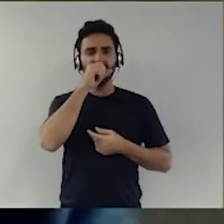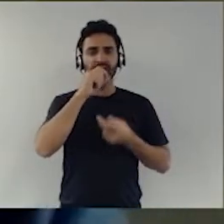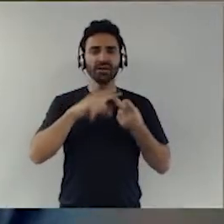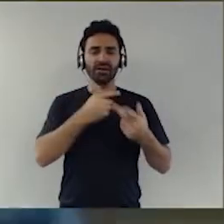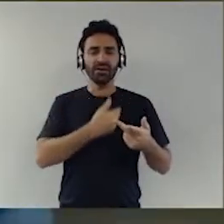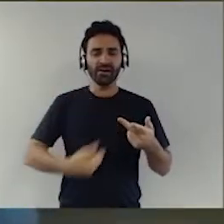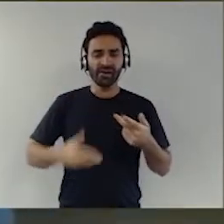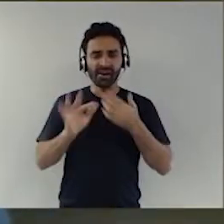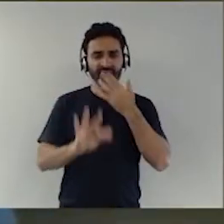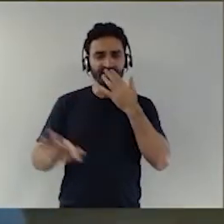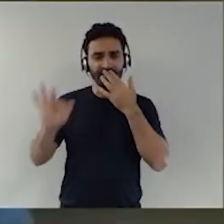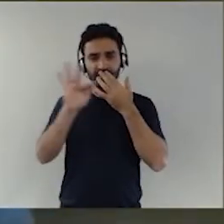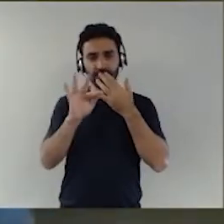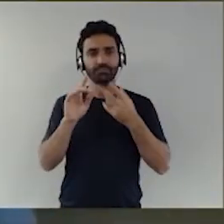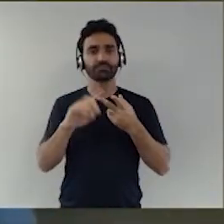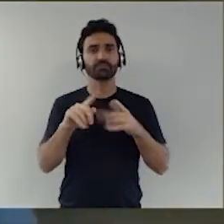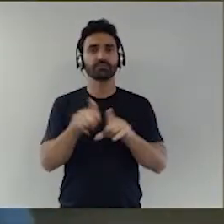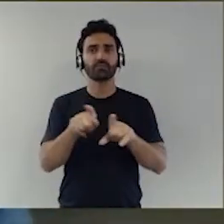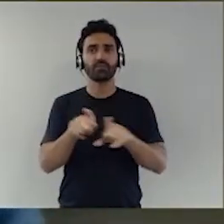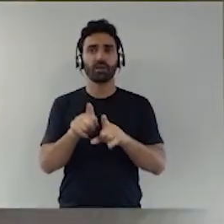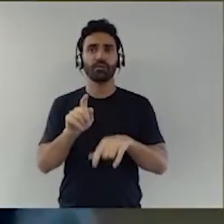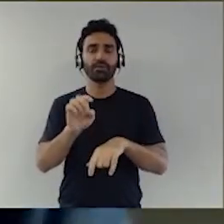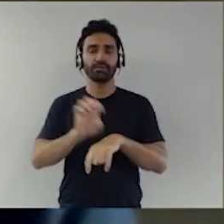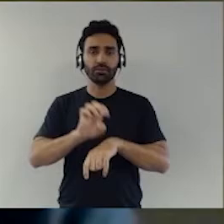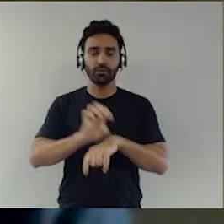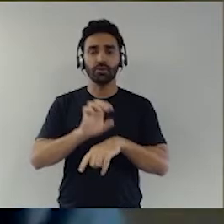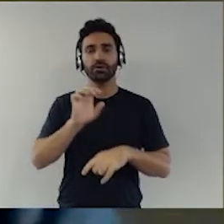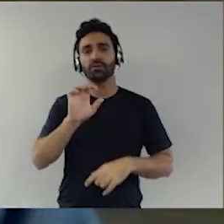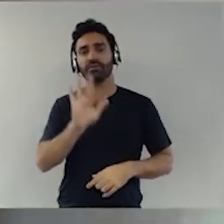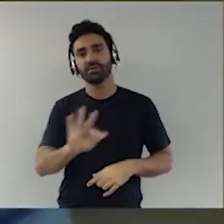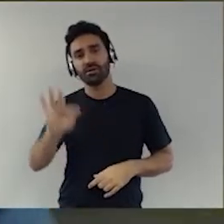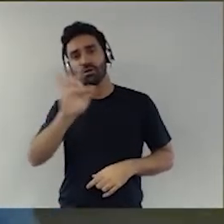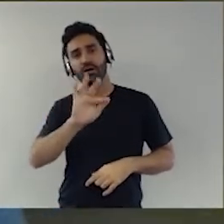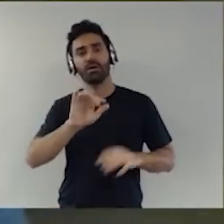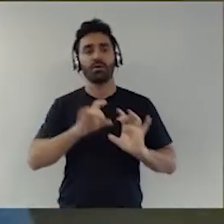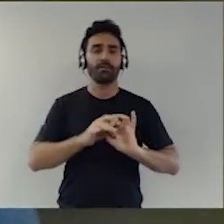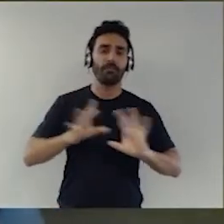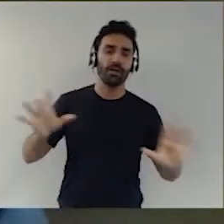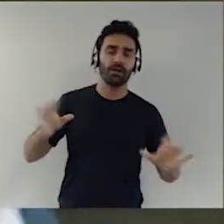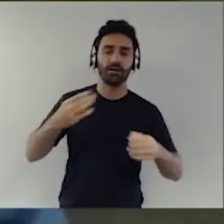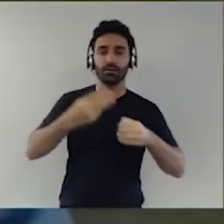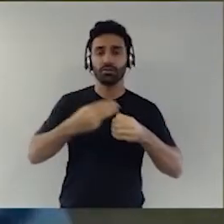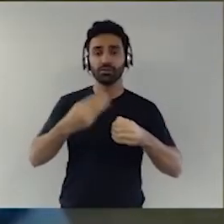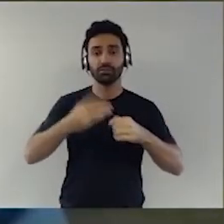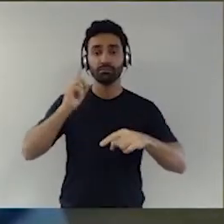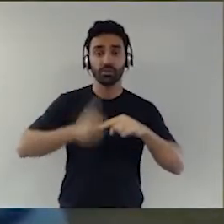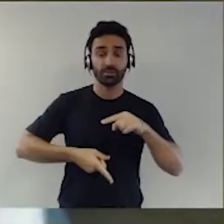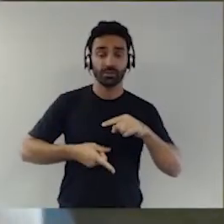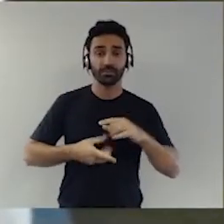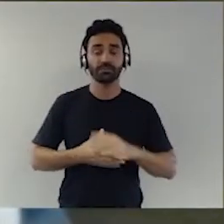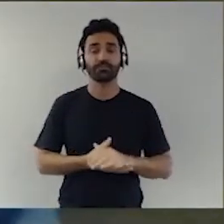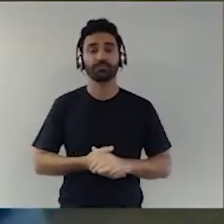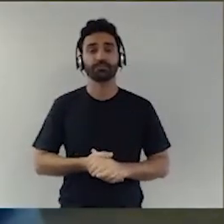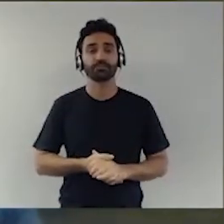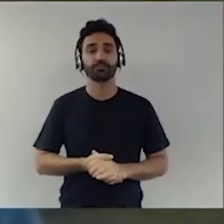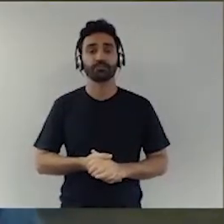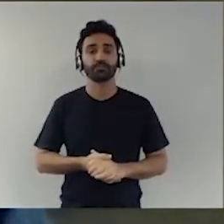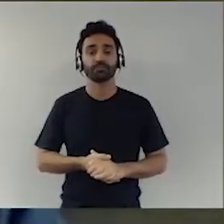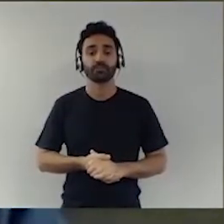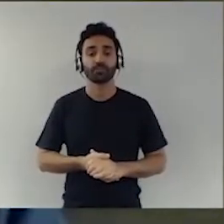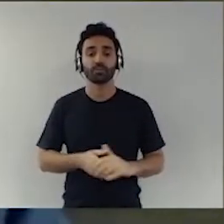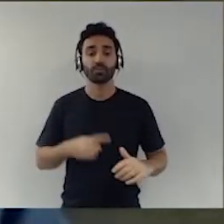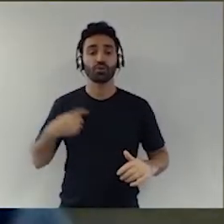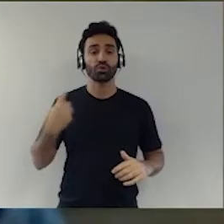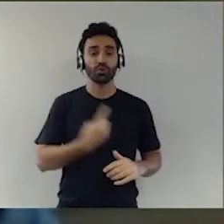governo federal, orientações emanadas do governo estadual, o governo federal libera, o município restringe. Nós